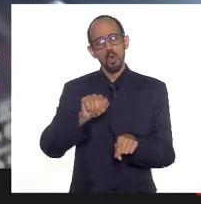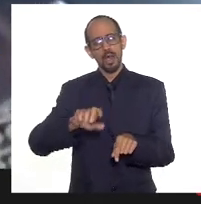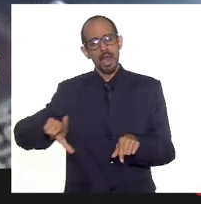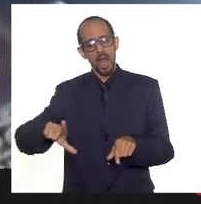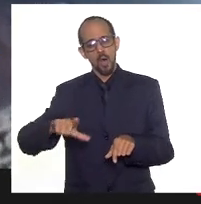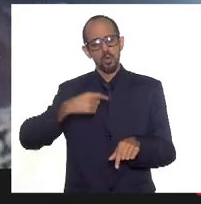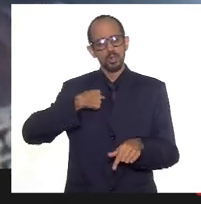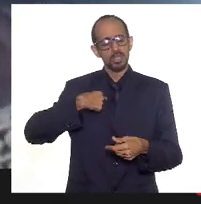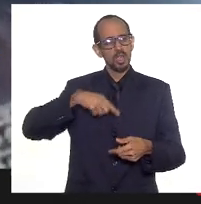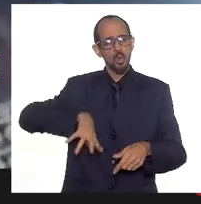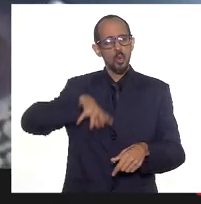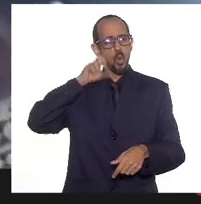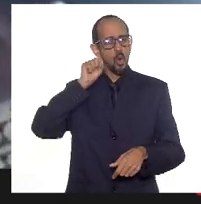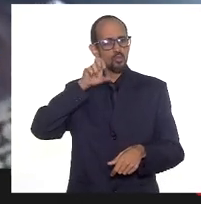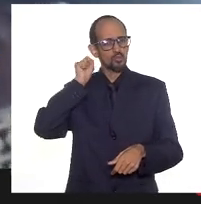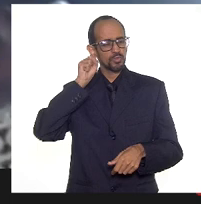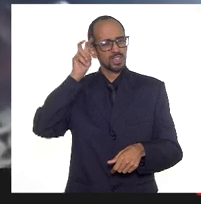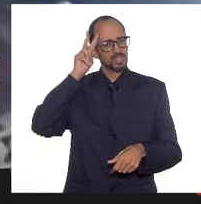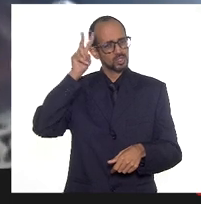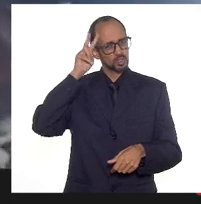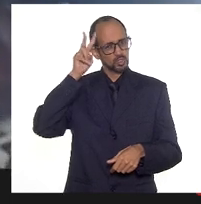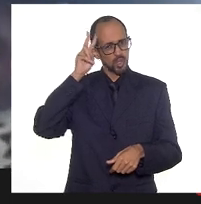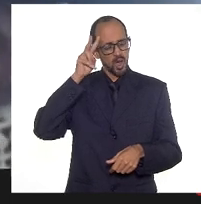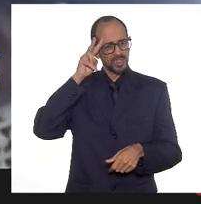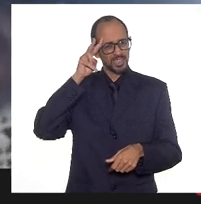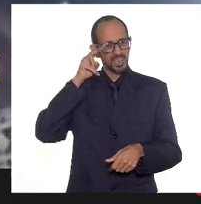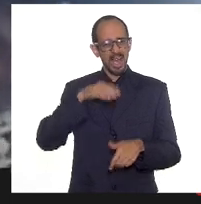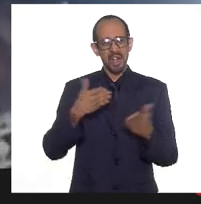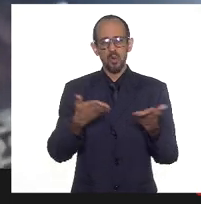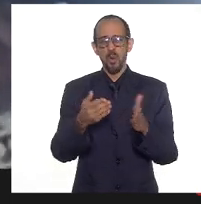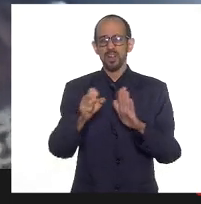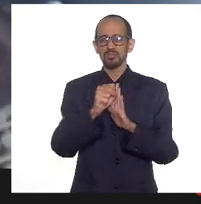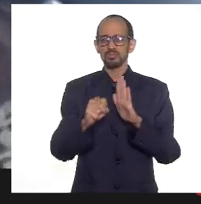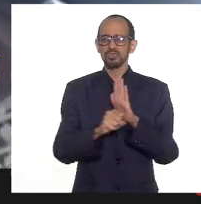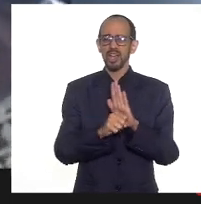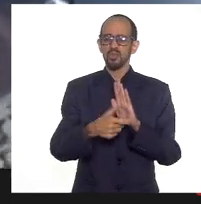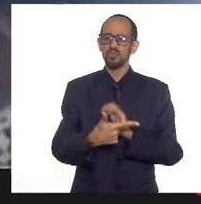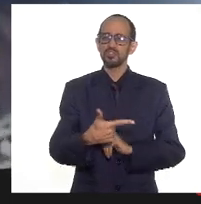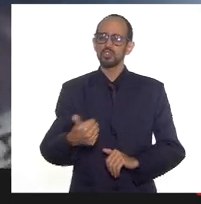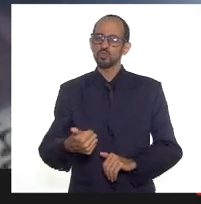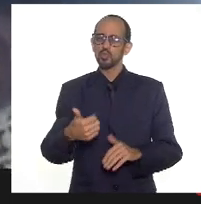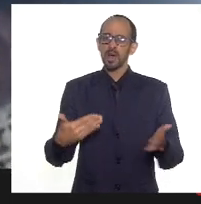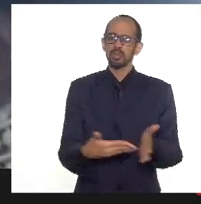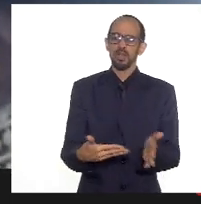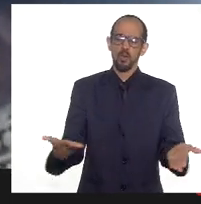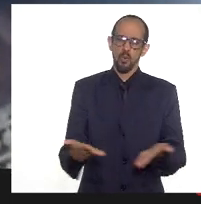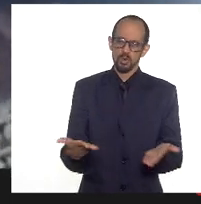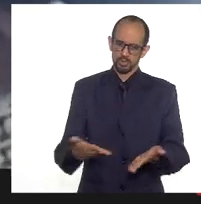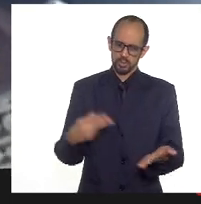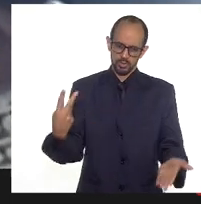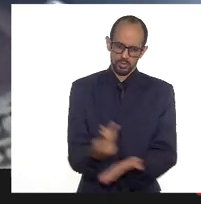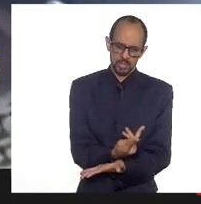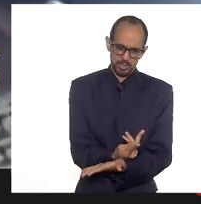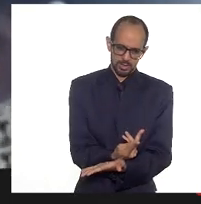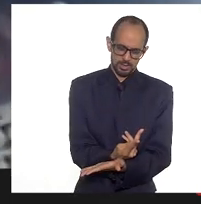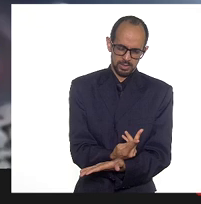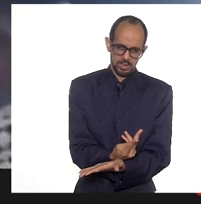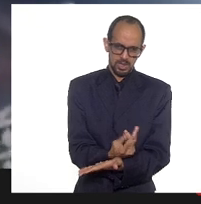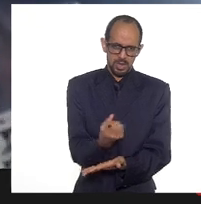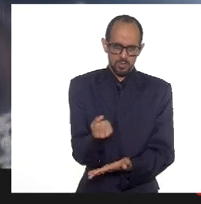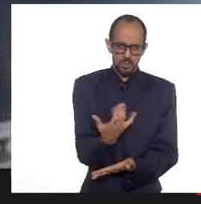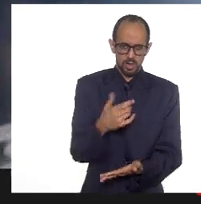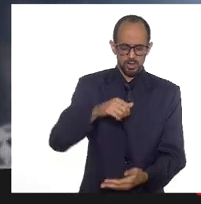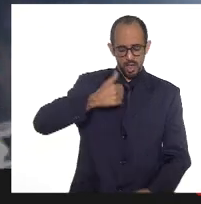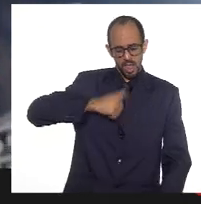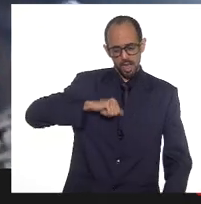são inacreditáveis, em pleno século XXI, mas elas, infelizmente, ainda acontecem, né? Ao analisar